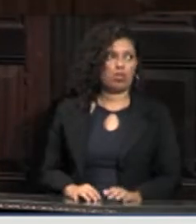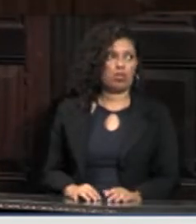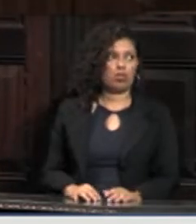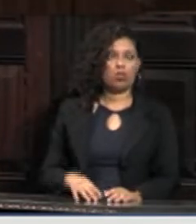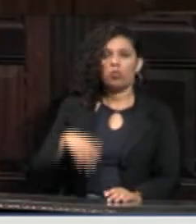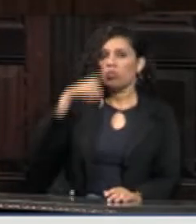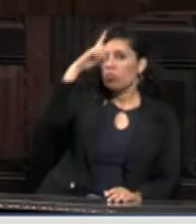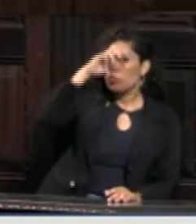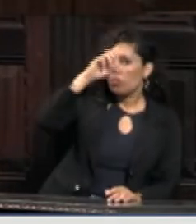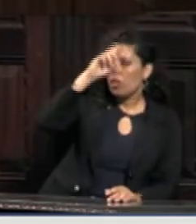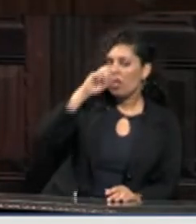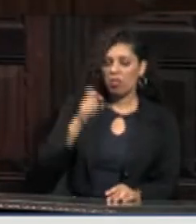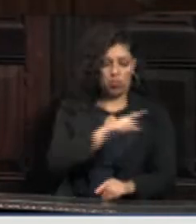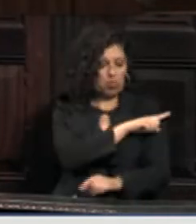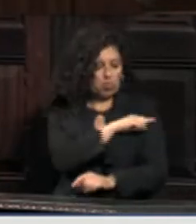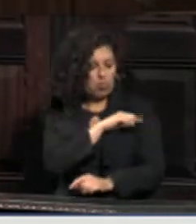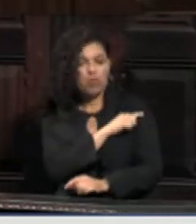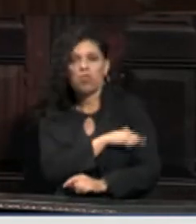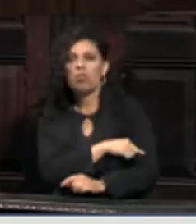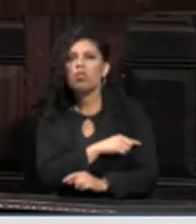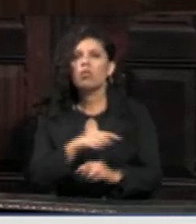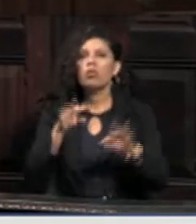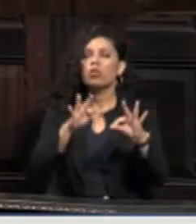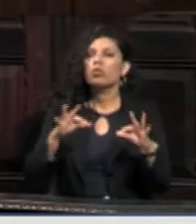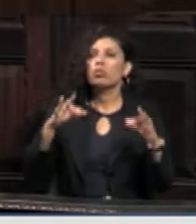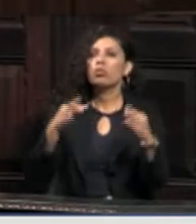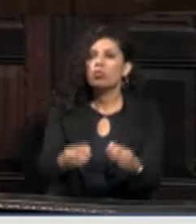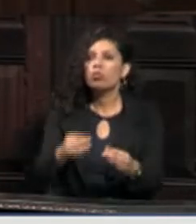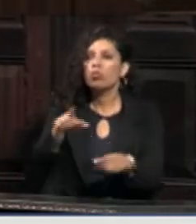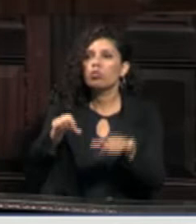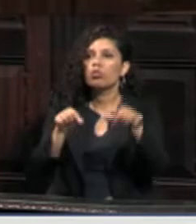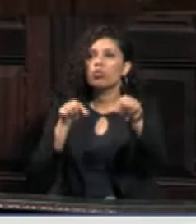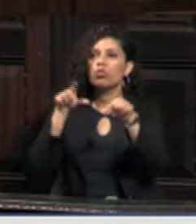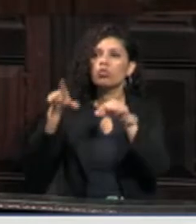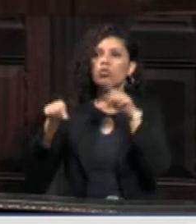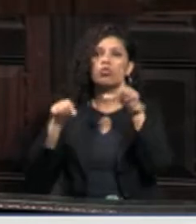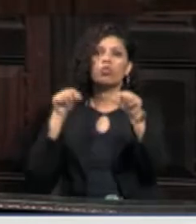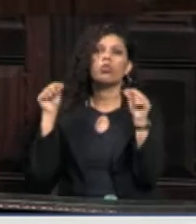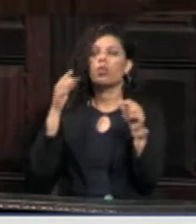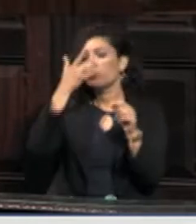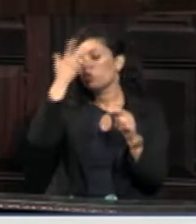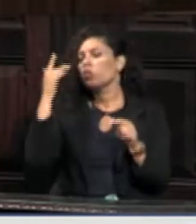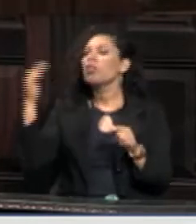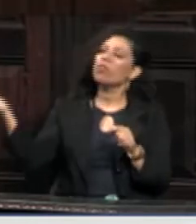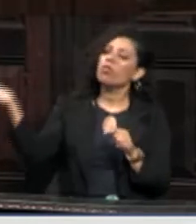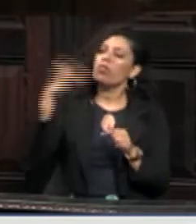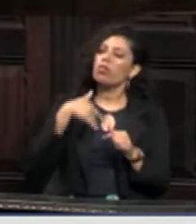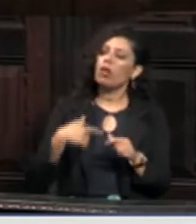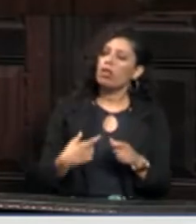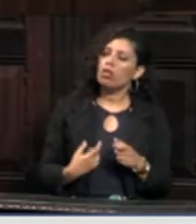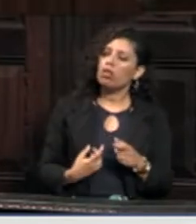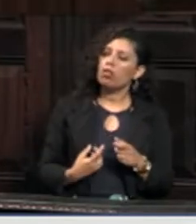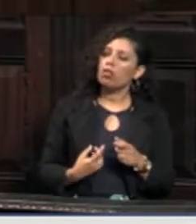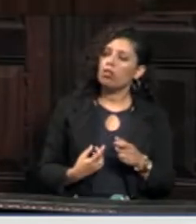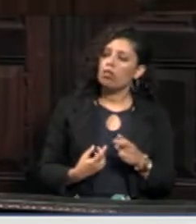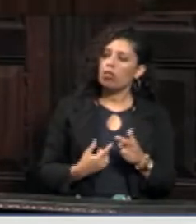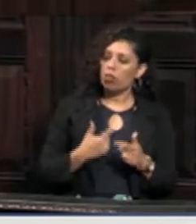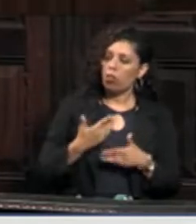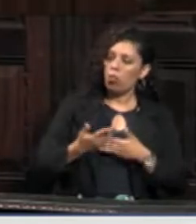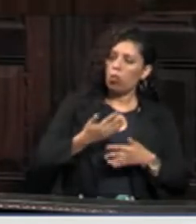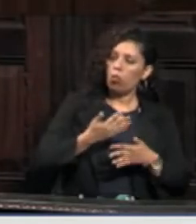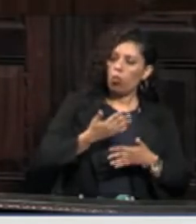médicos, às enfermeiras, as escolhas de Sofia. Dizer lá, você vai fazer cateterismo, você não